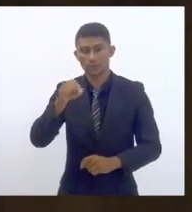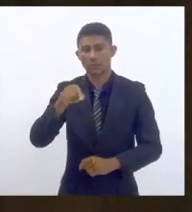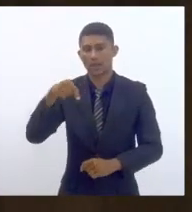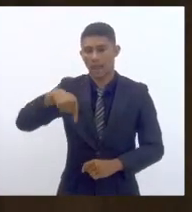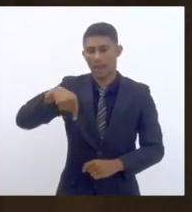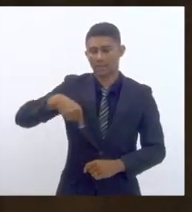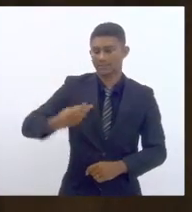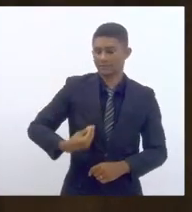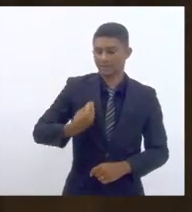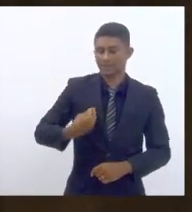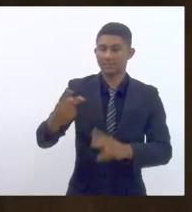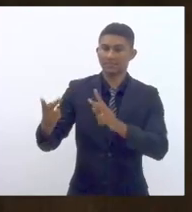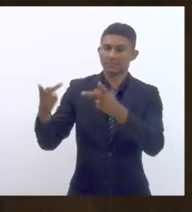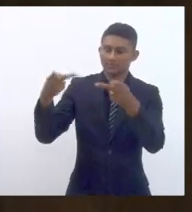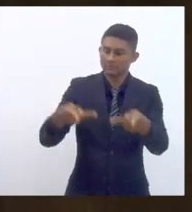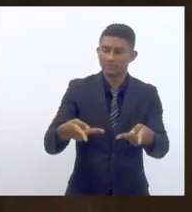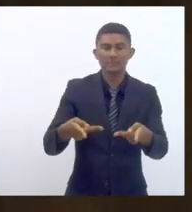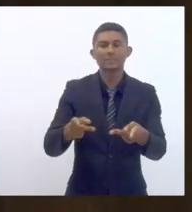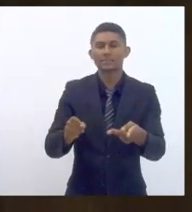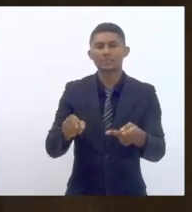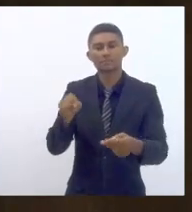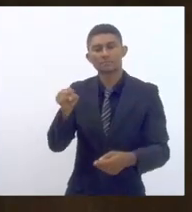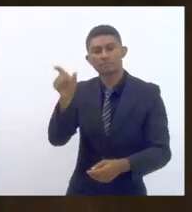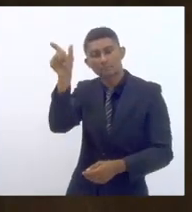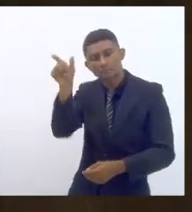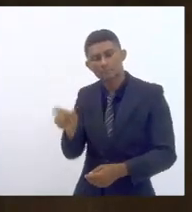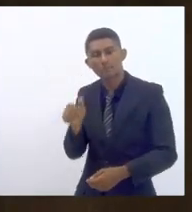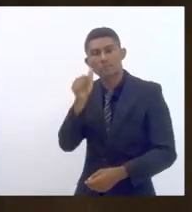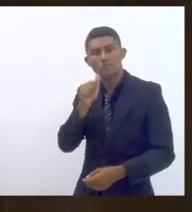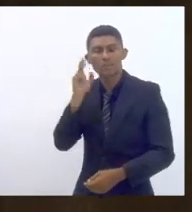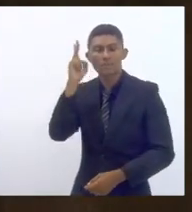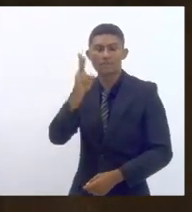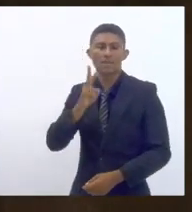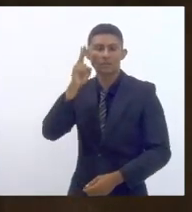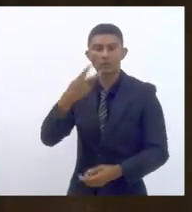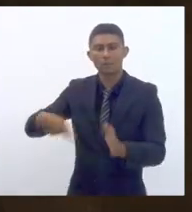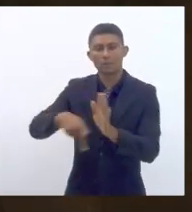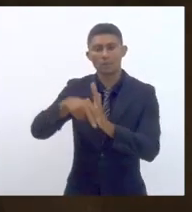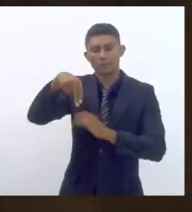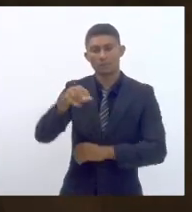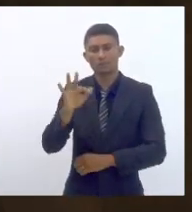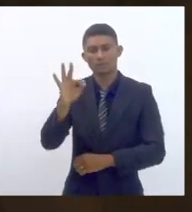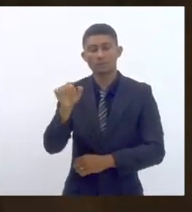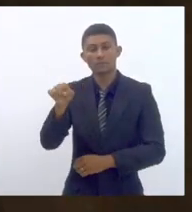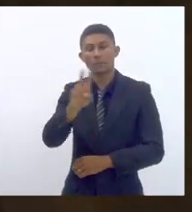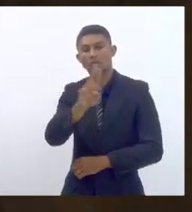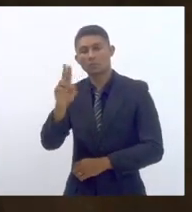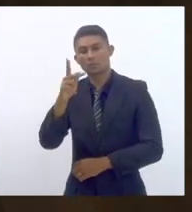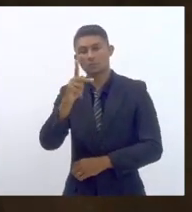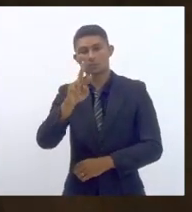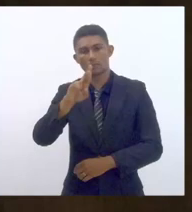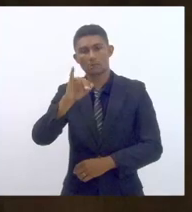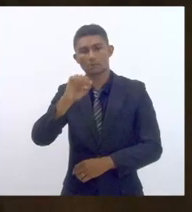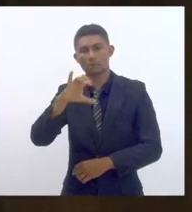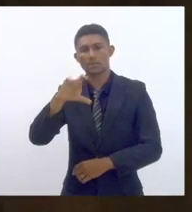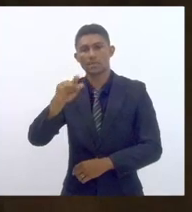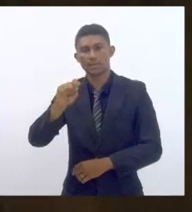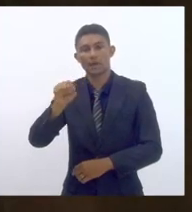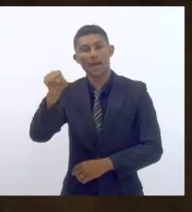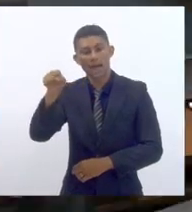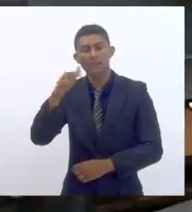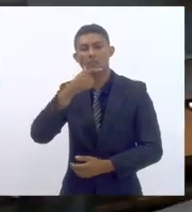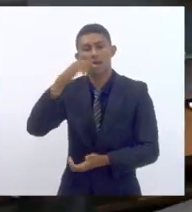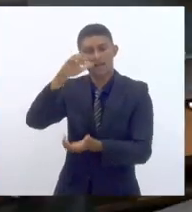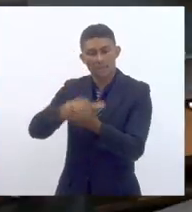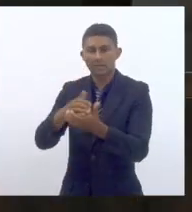aqui, visitando a casa, a nobre e combativa vereadora de Nova Friburgo, Priscila Pita, com o seu esposo e seu filho. Muito obrigado,